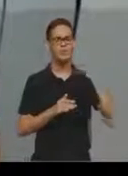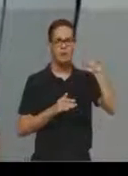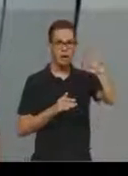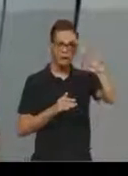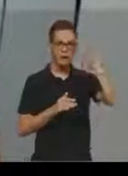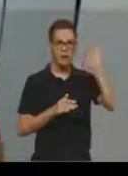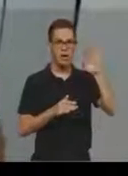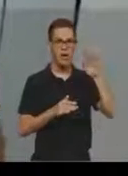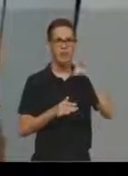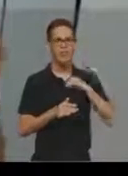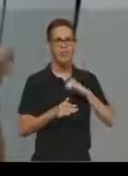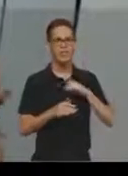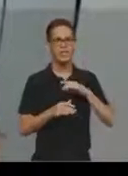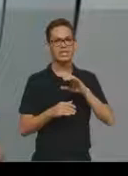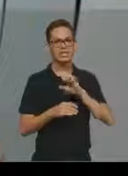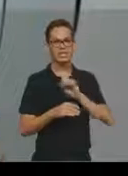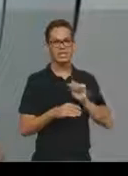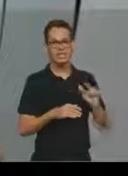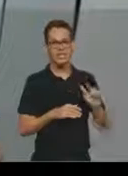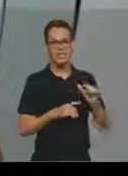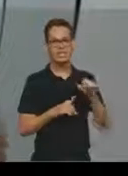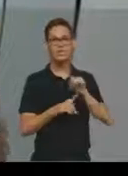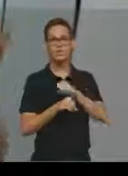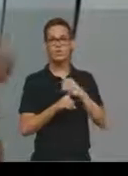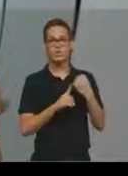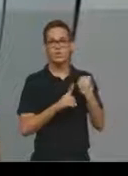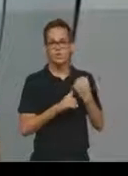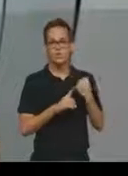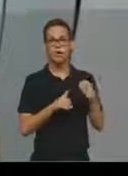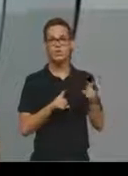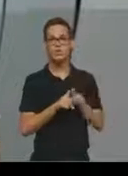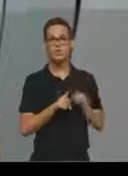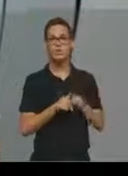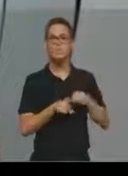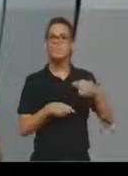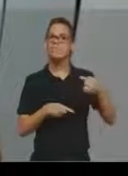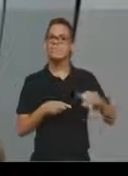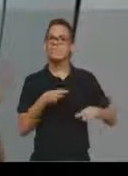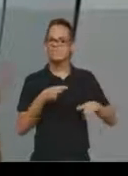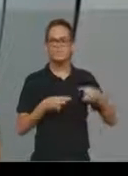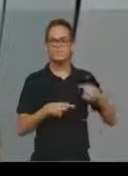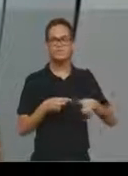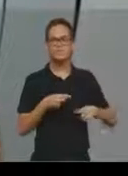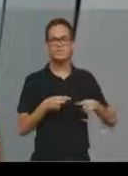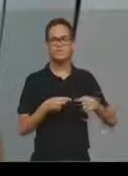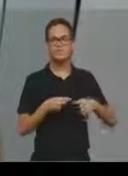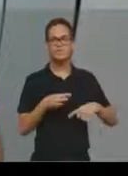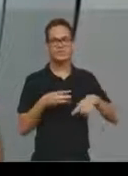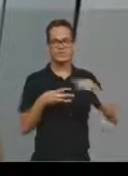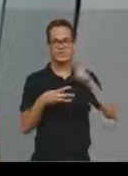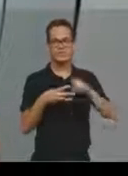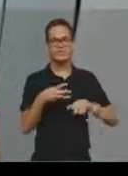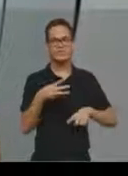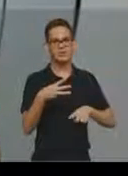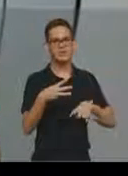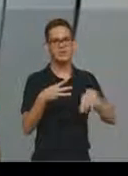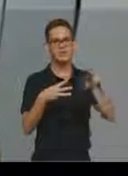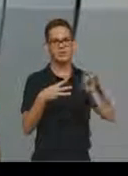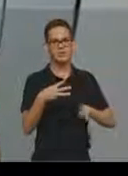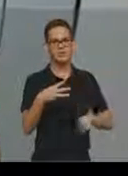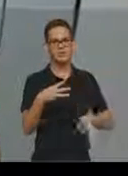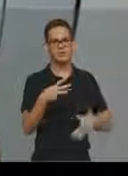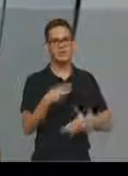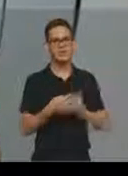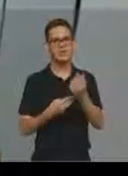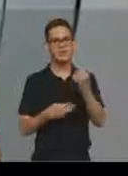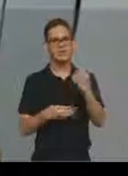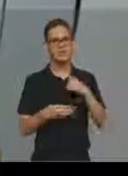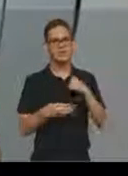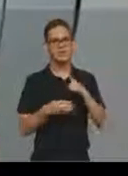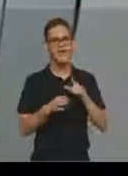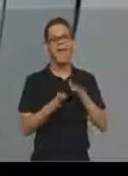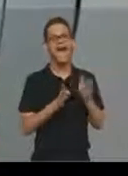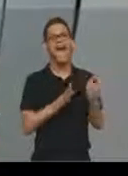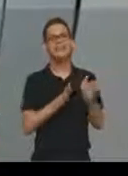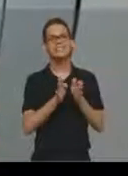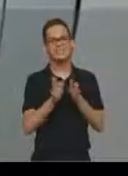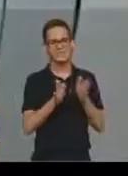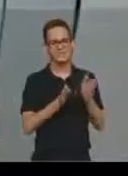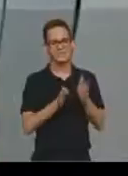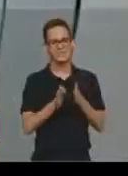direitos civis, os direitos sociais e os direitos políticos, né, que os cidadãos têm direito, que os cidadãos têm que ter acesso,